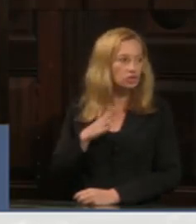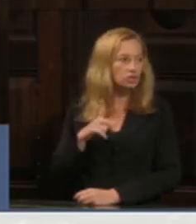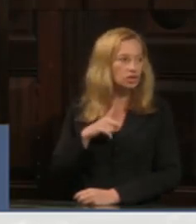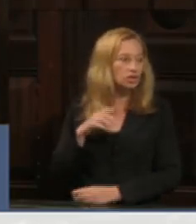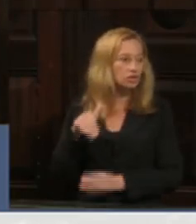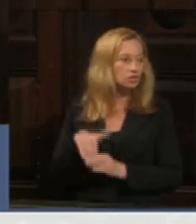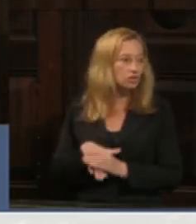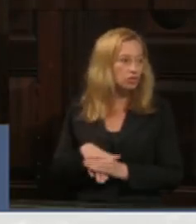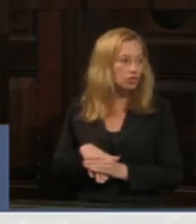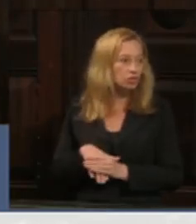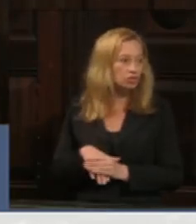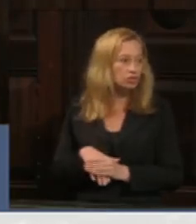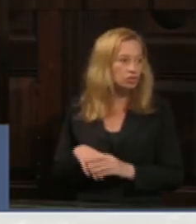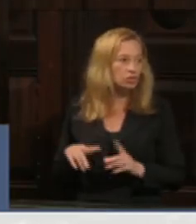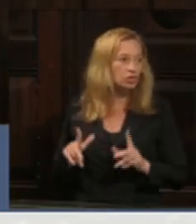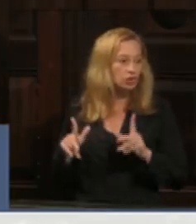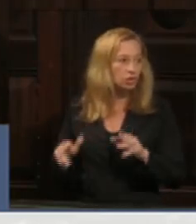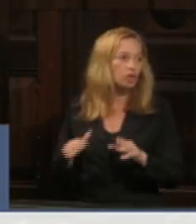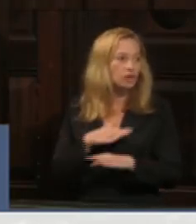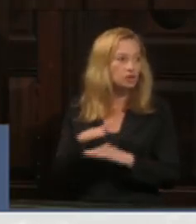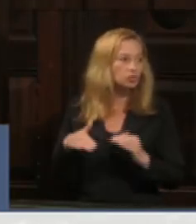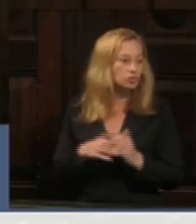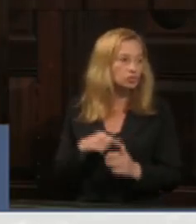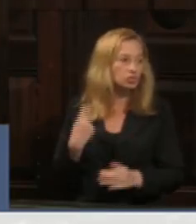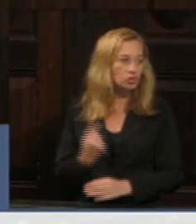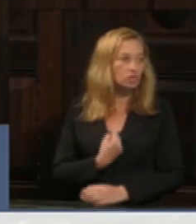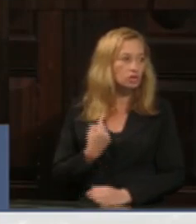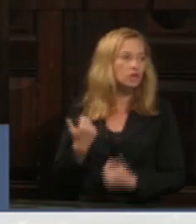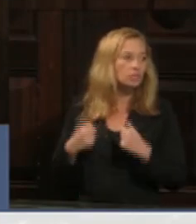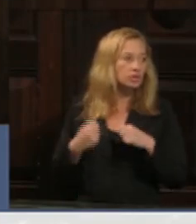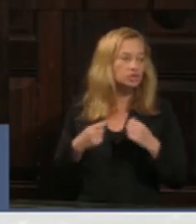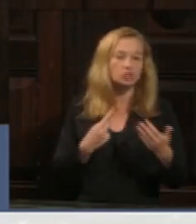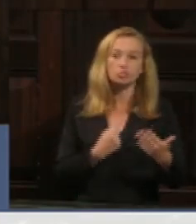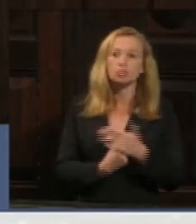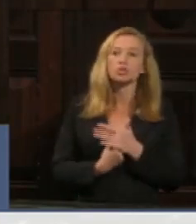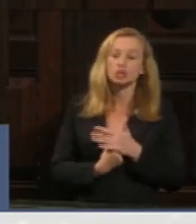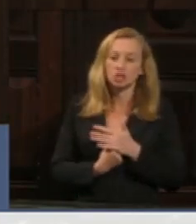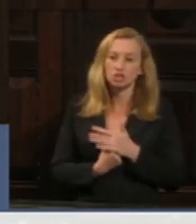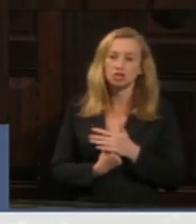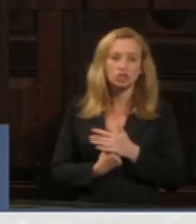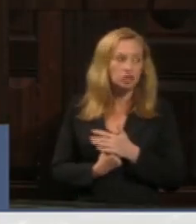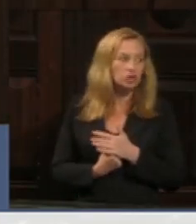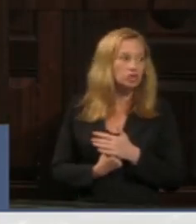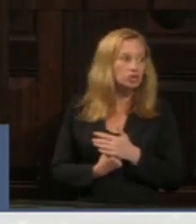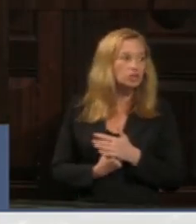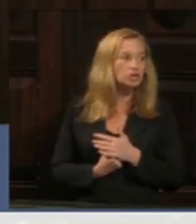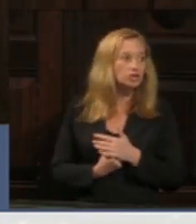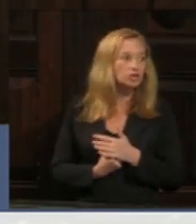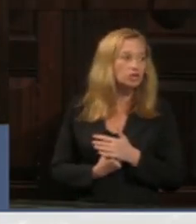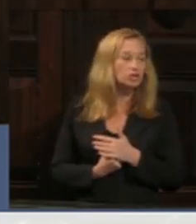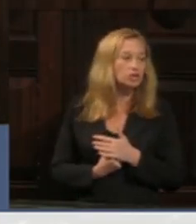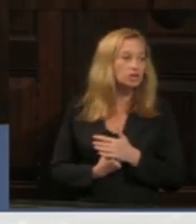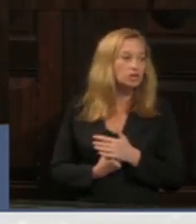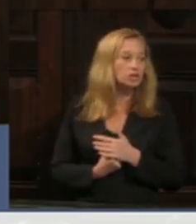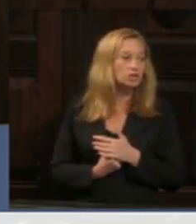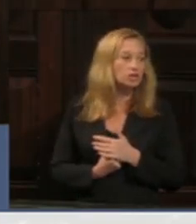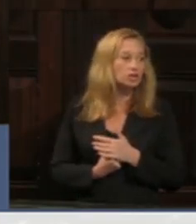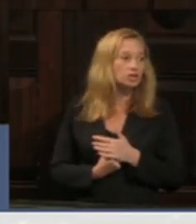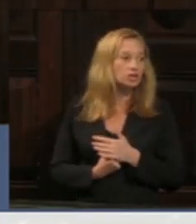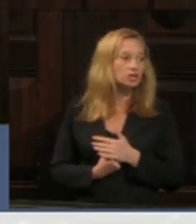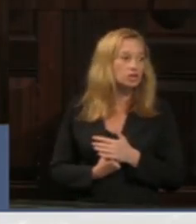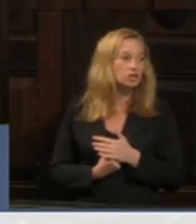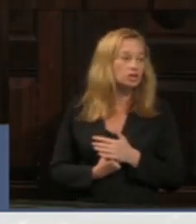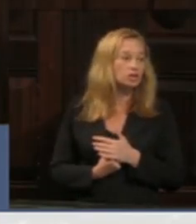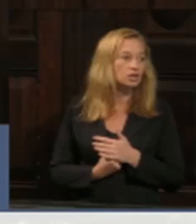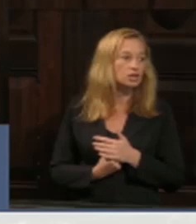a maioria de todos nós aqui, e nós devemos defender a covardia que ano após ano foi feita contra todos